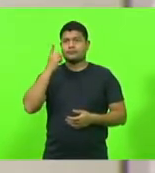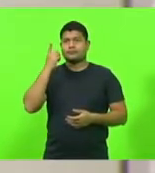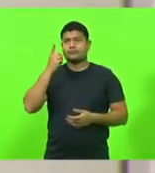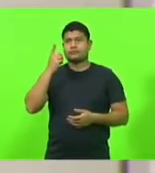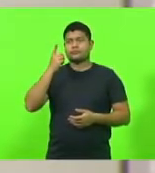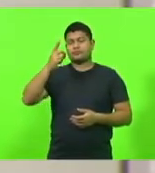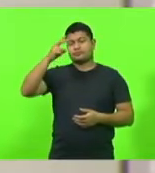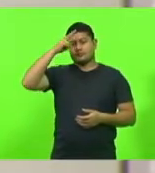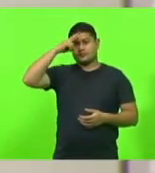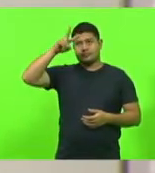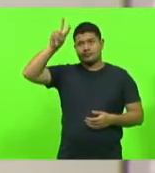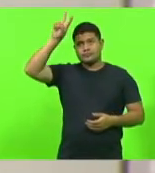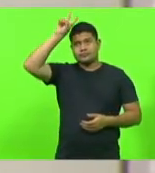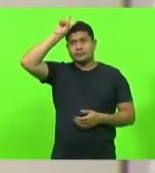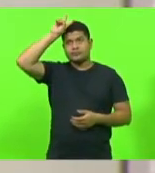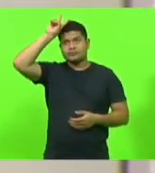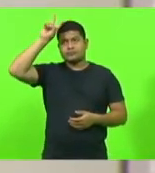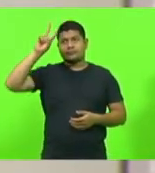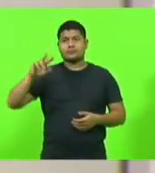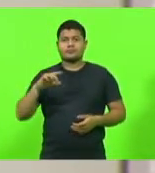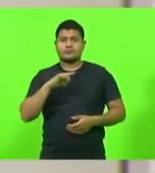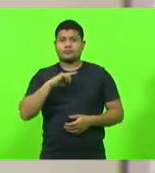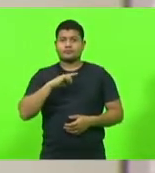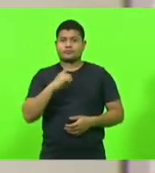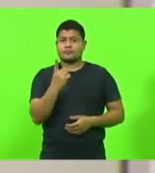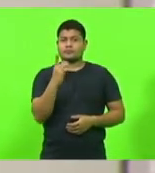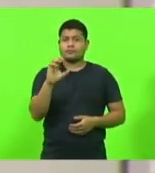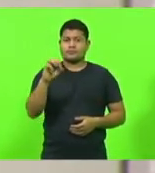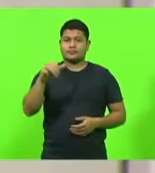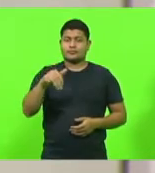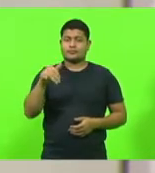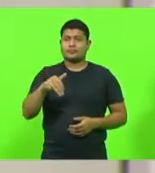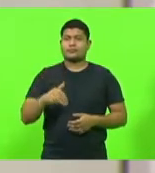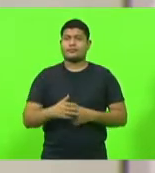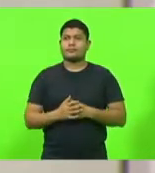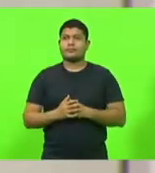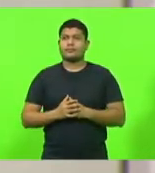deputado doutor Vicente Carro Preso. Vossa Excelência terá 10 minutos, deputado.